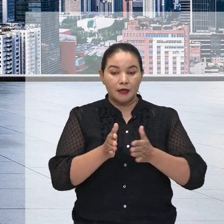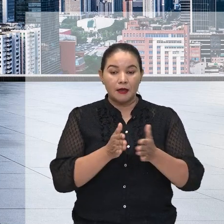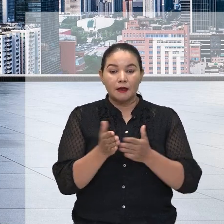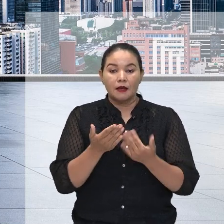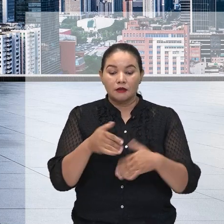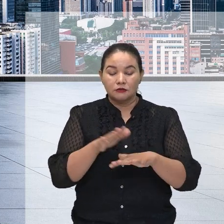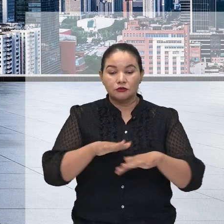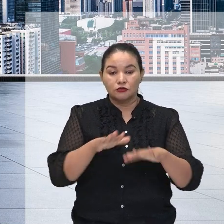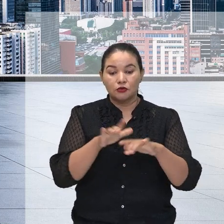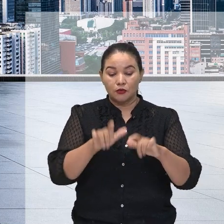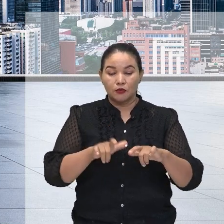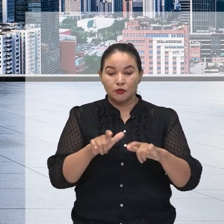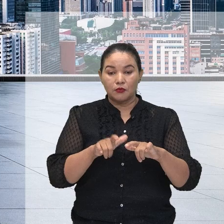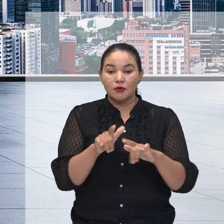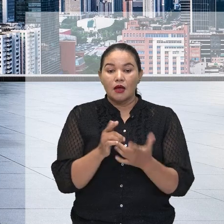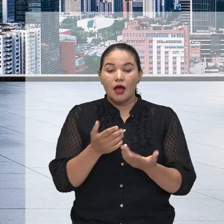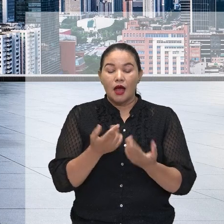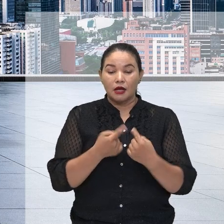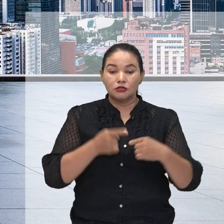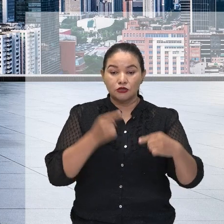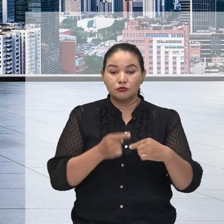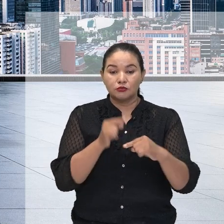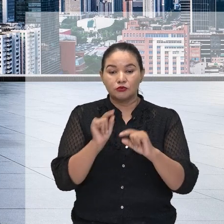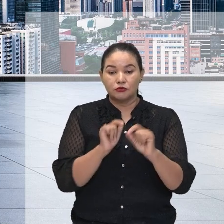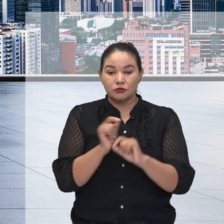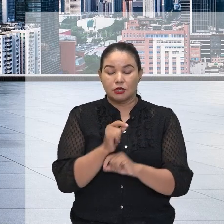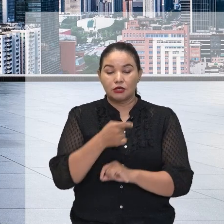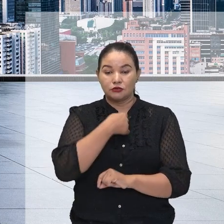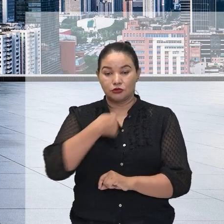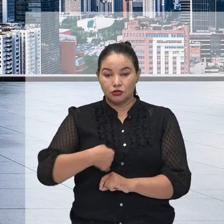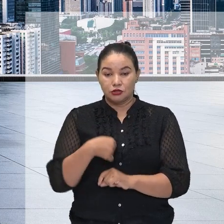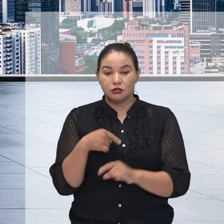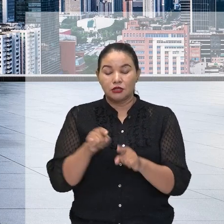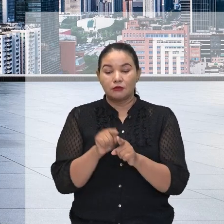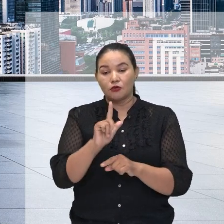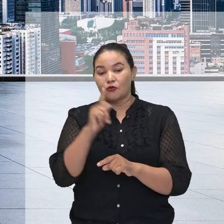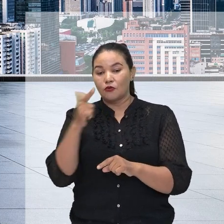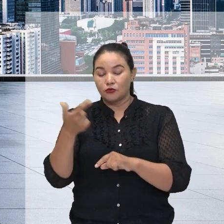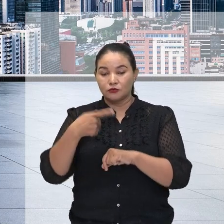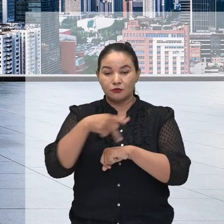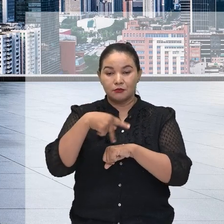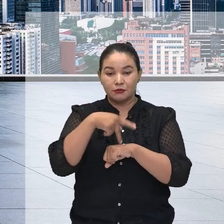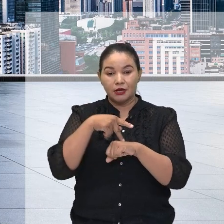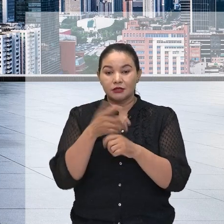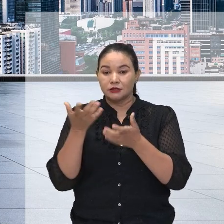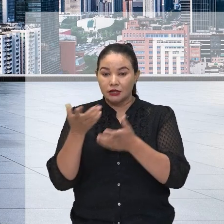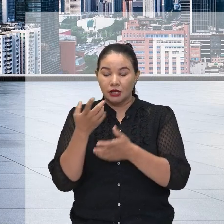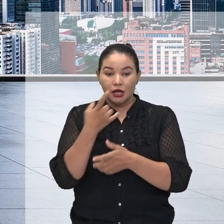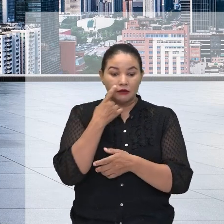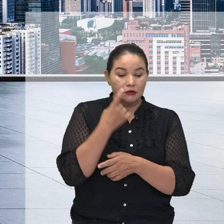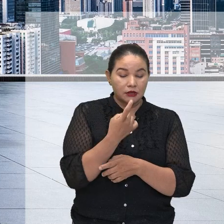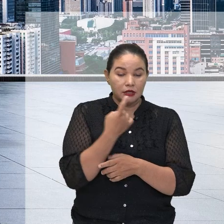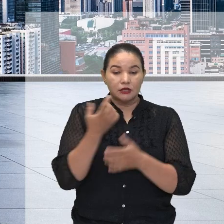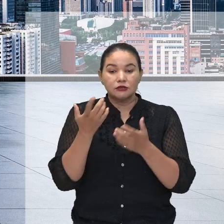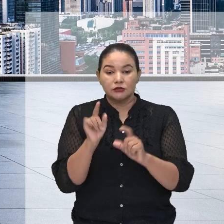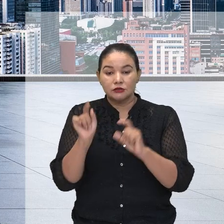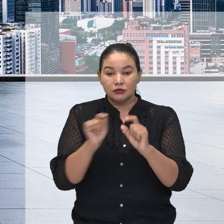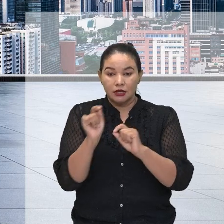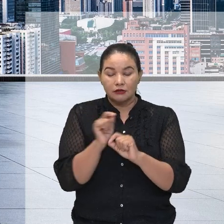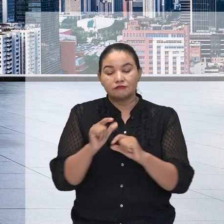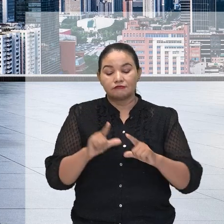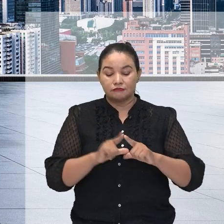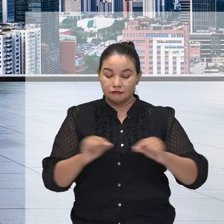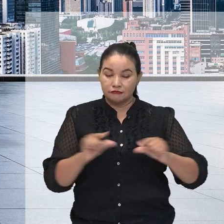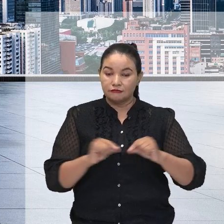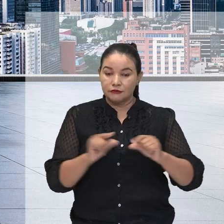ser disputado por chineses, mas também vai ter um outro país que vai ter interesse em Taiwan, que vai ser os